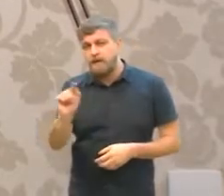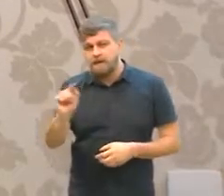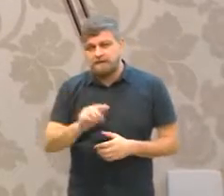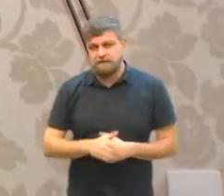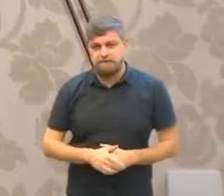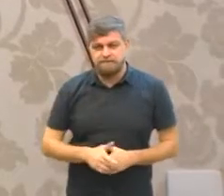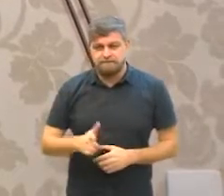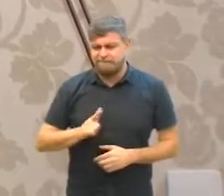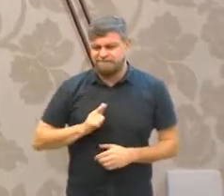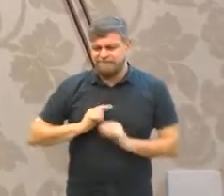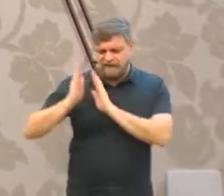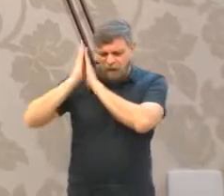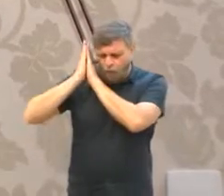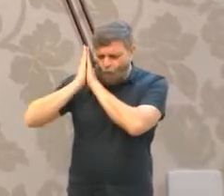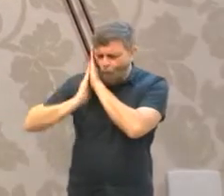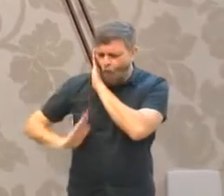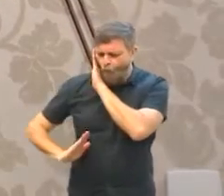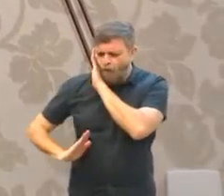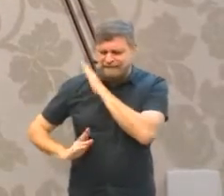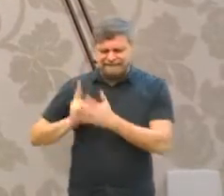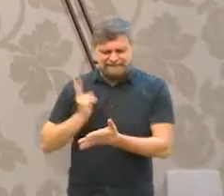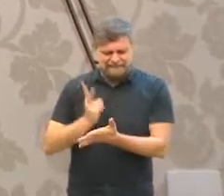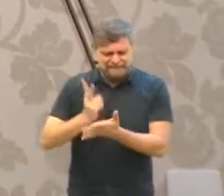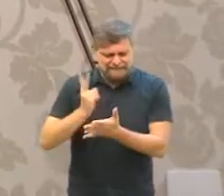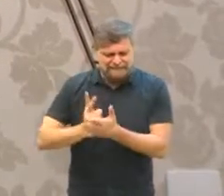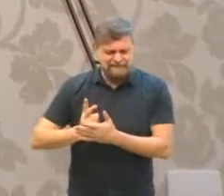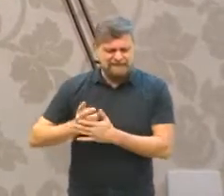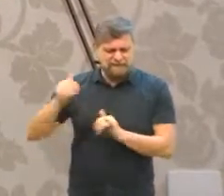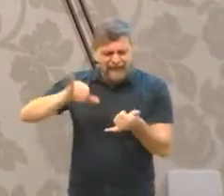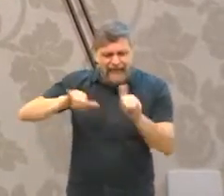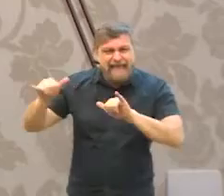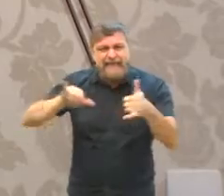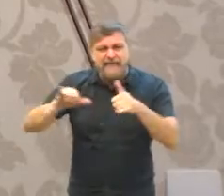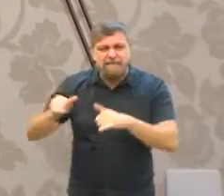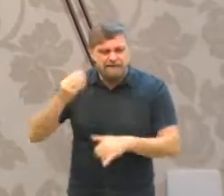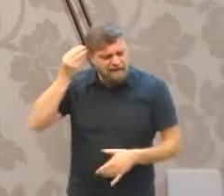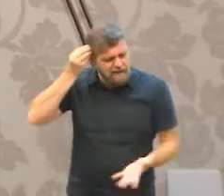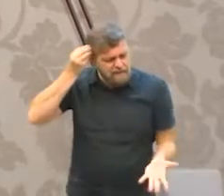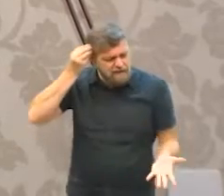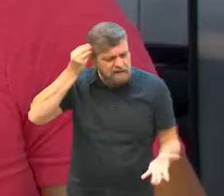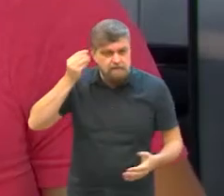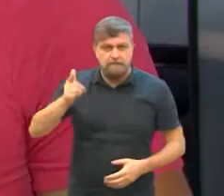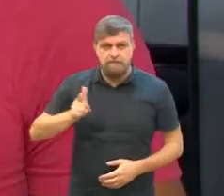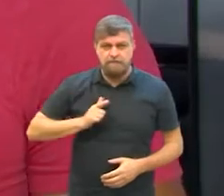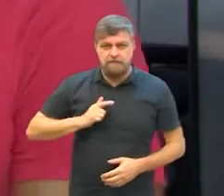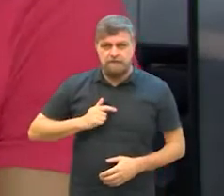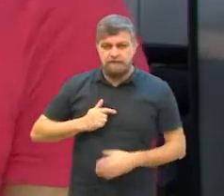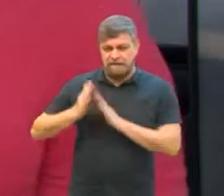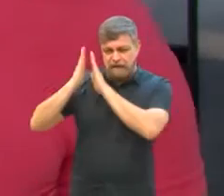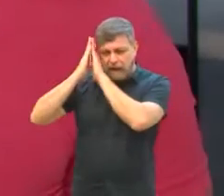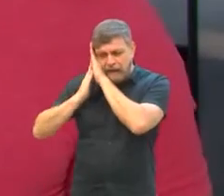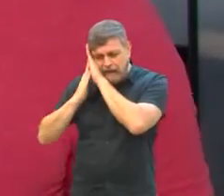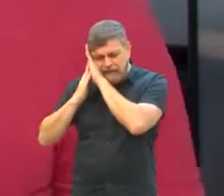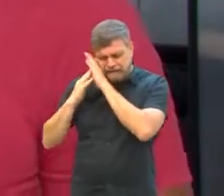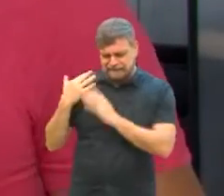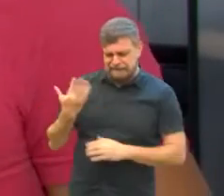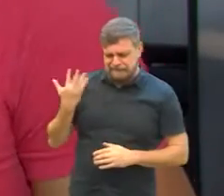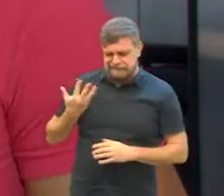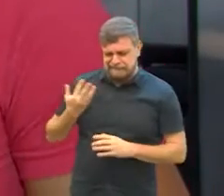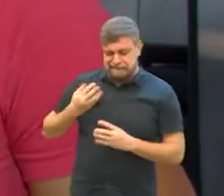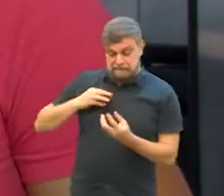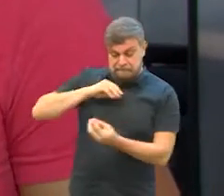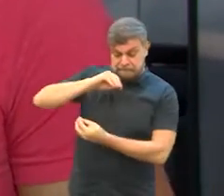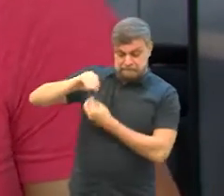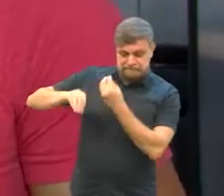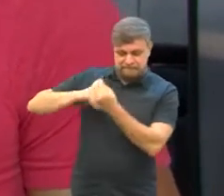percebendo que não tinha sentido, sabe? Ficar passando química no cabelo. Muitas vezes uma parte fica lisa, outra parte